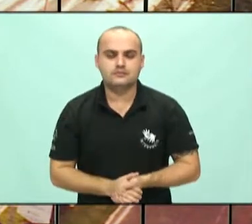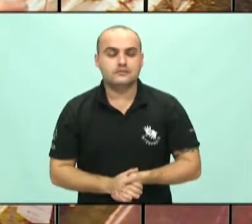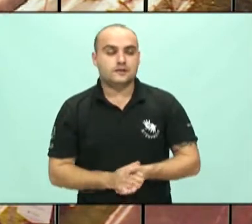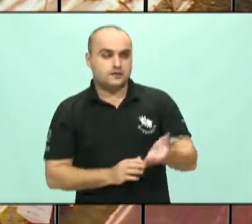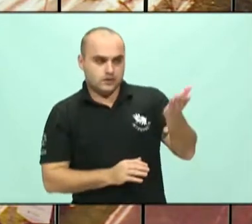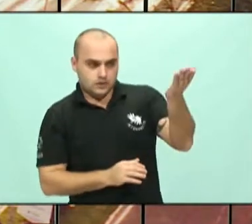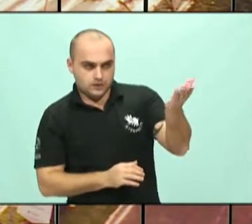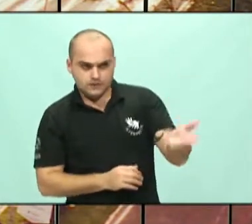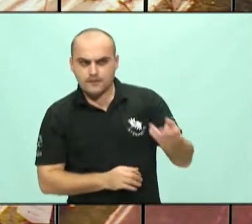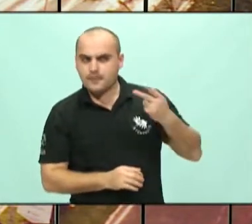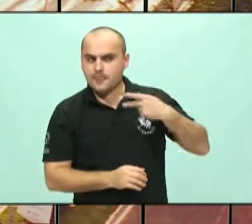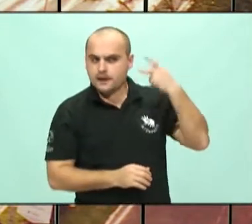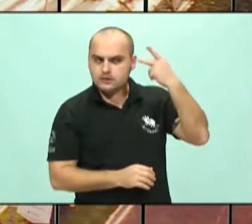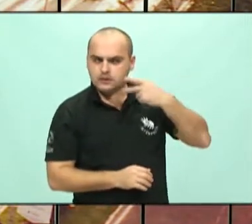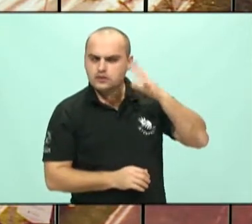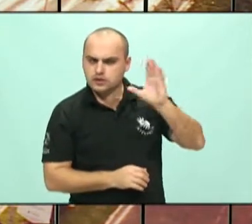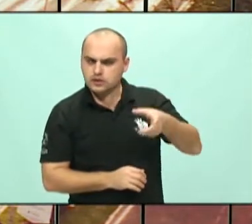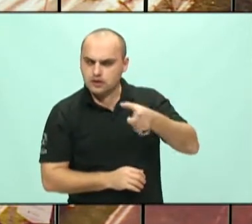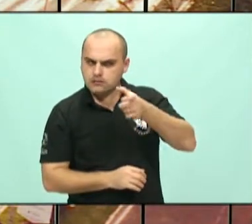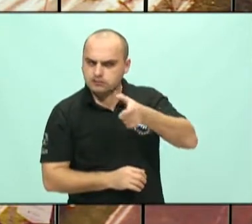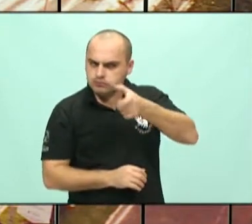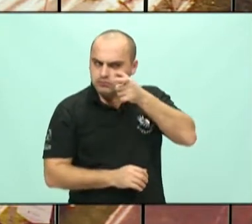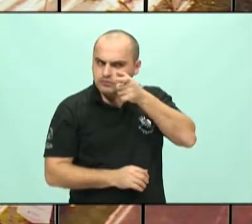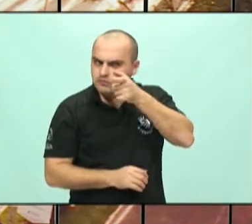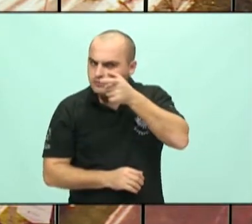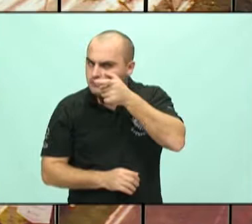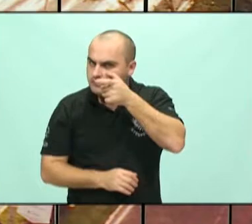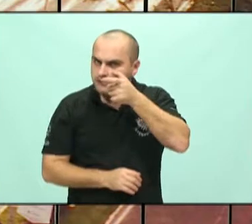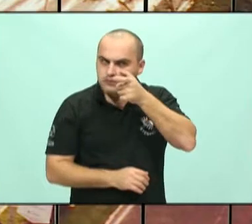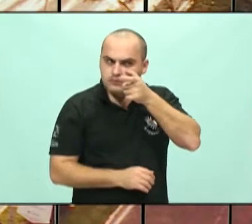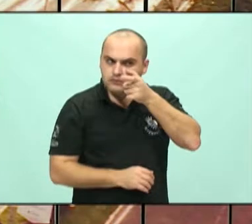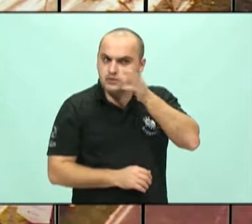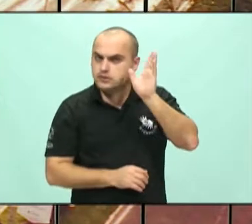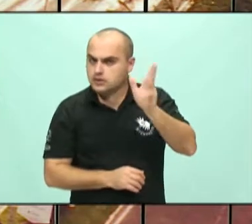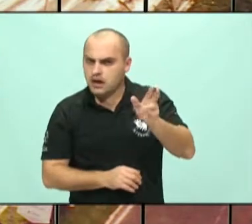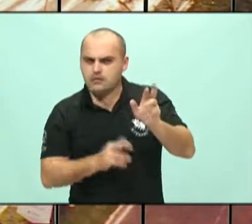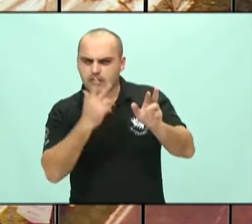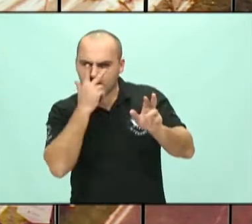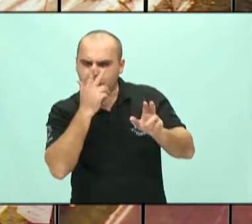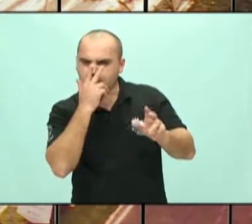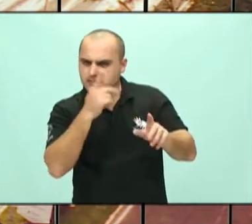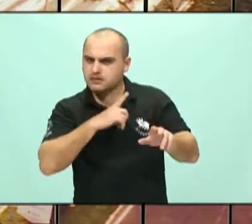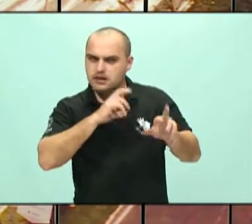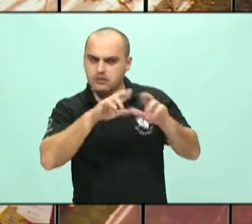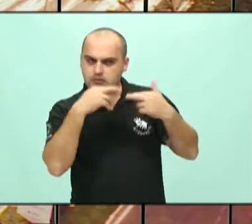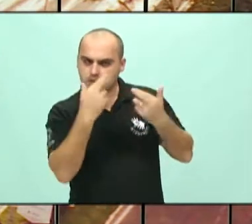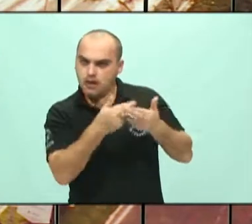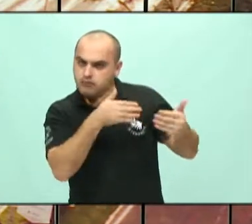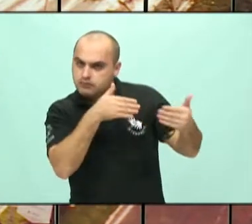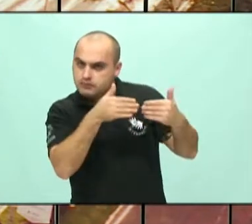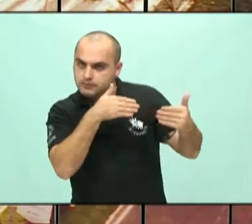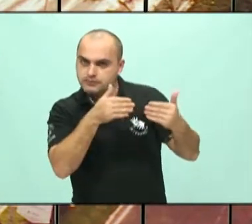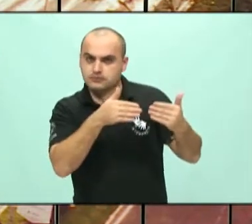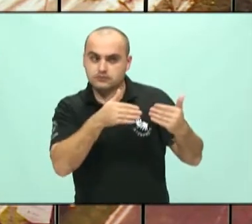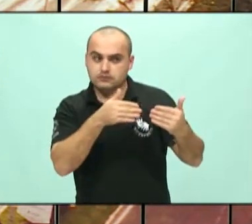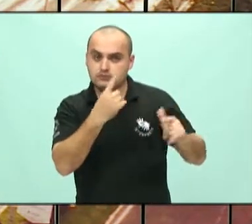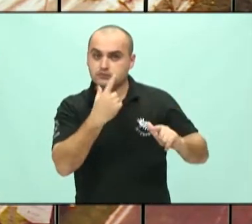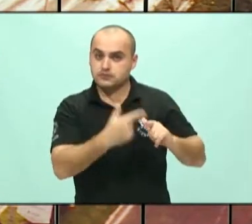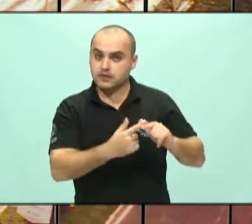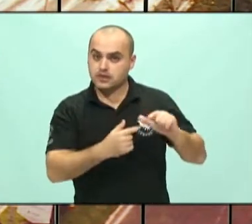estão atentos sobre isso, acho que estão fazendo algumas reuniões, conversando entre si e tal, porque transformou-se a